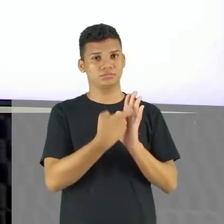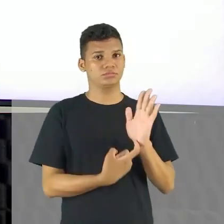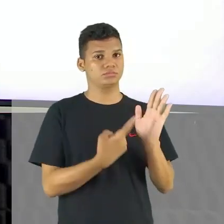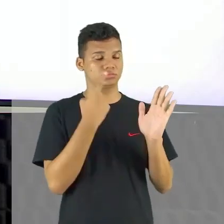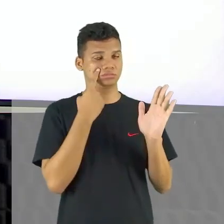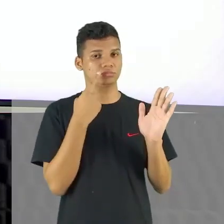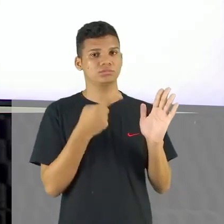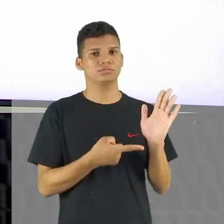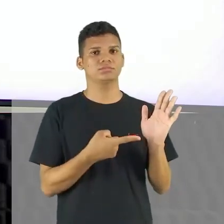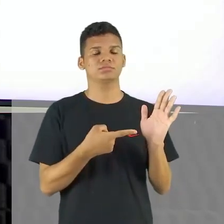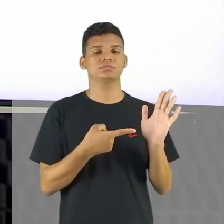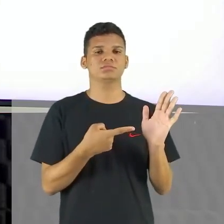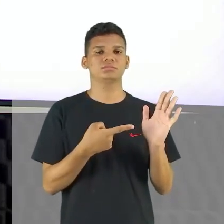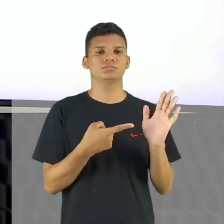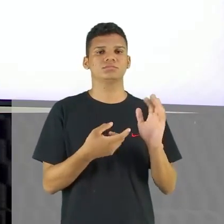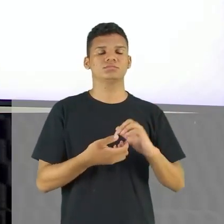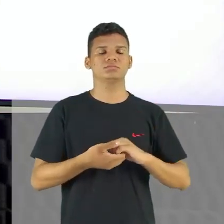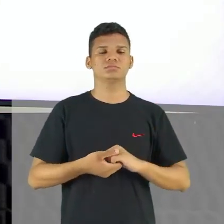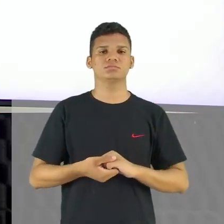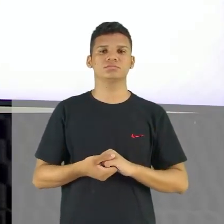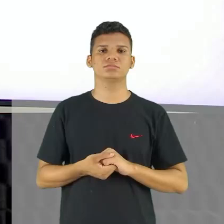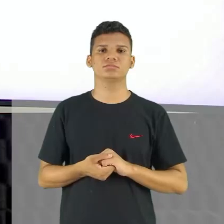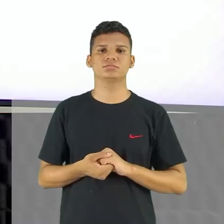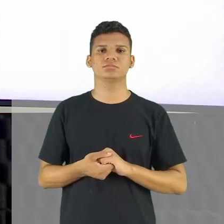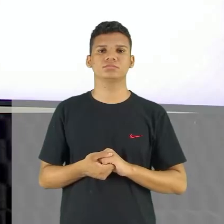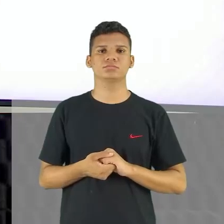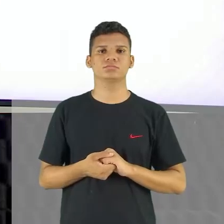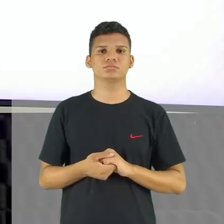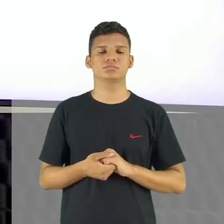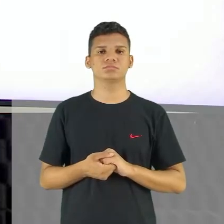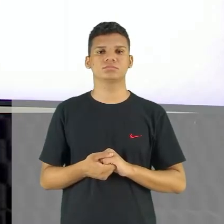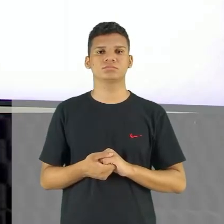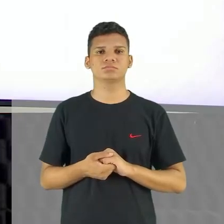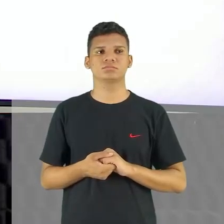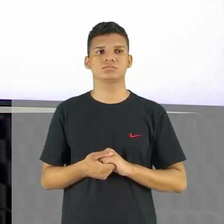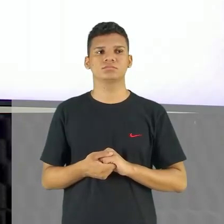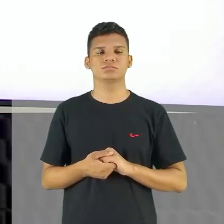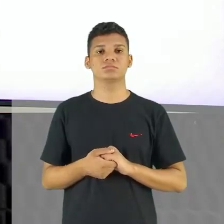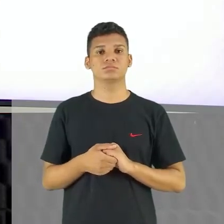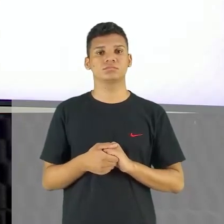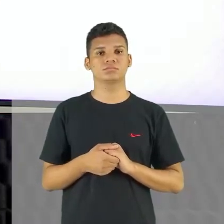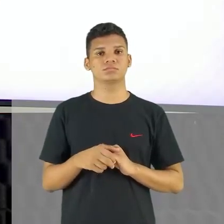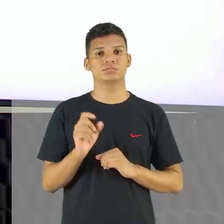palavras, que estranha potência, força a vossa. De quem? Das